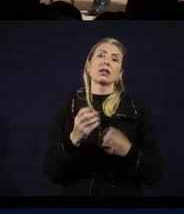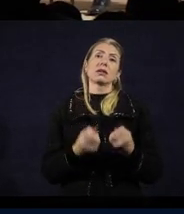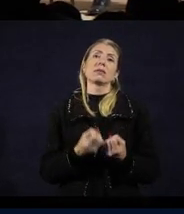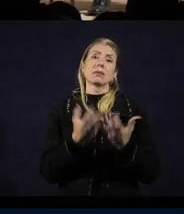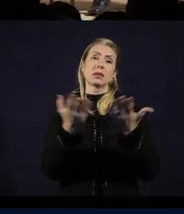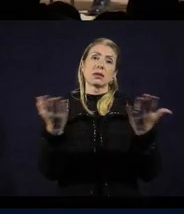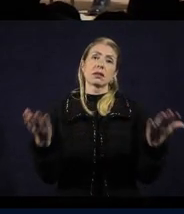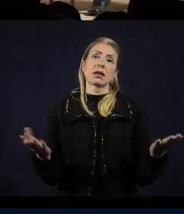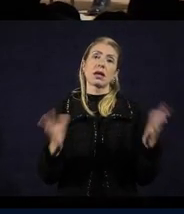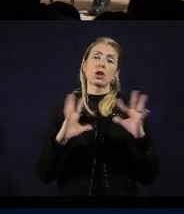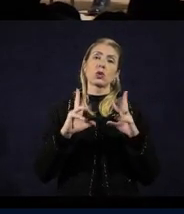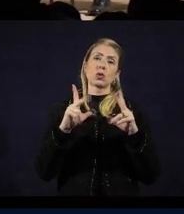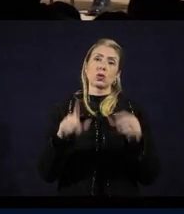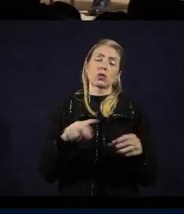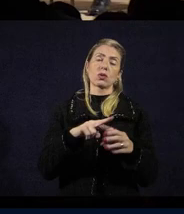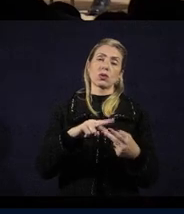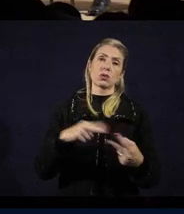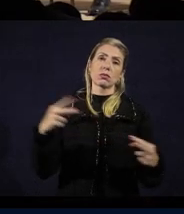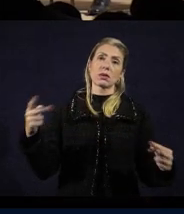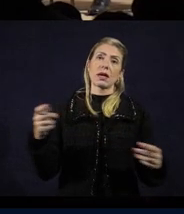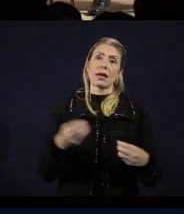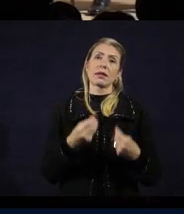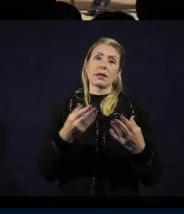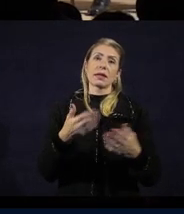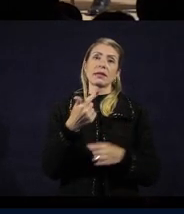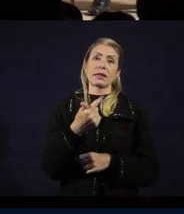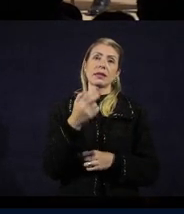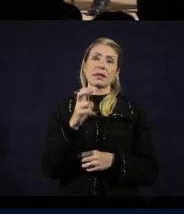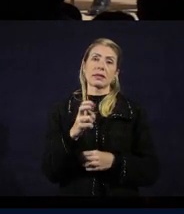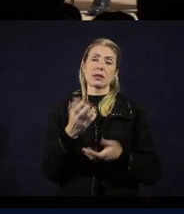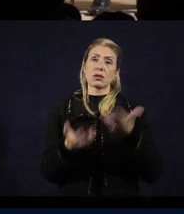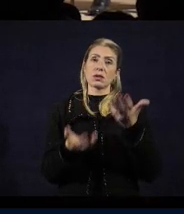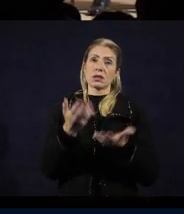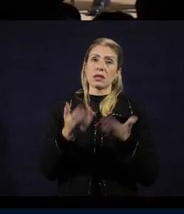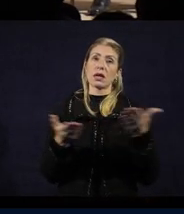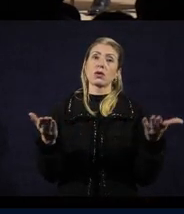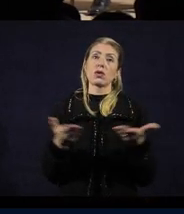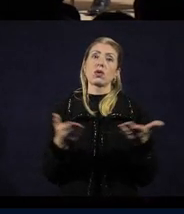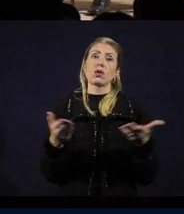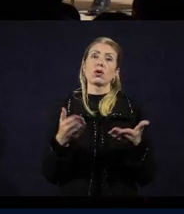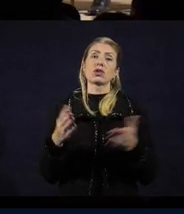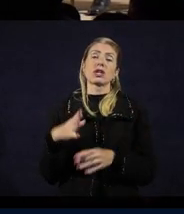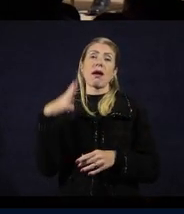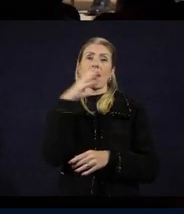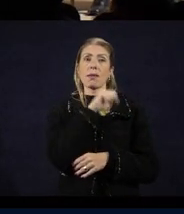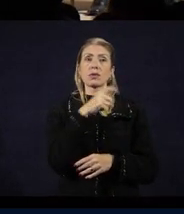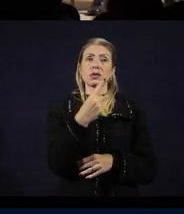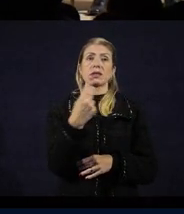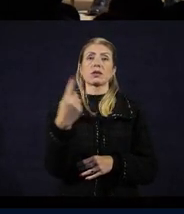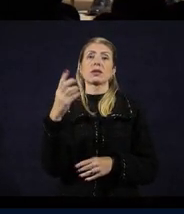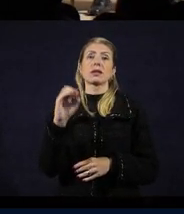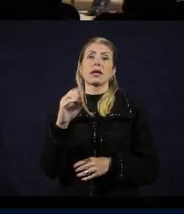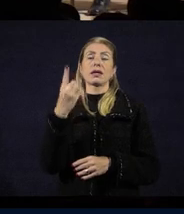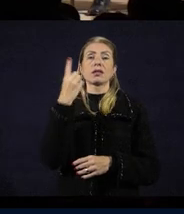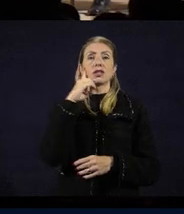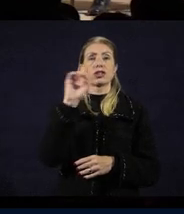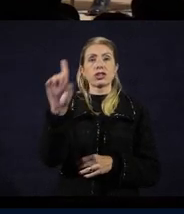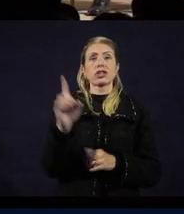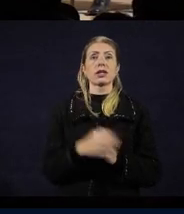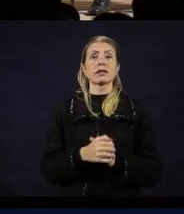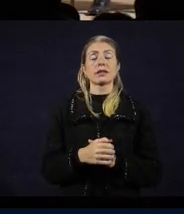genético entregar lá aos 75 sacos hoje ela precisa de dez dias e o milho que precisava de